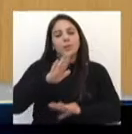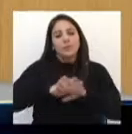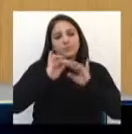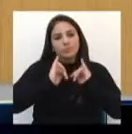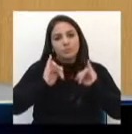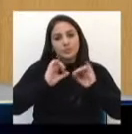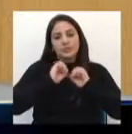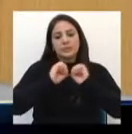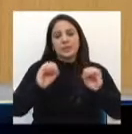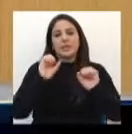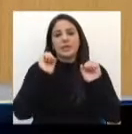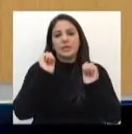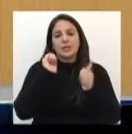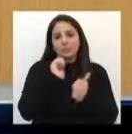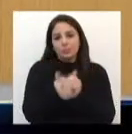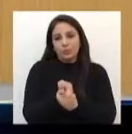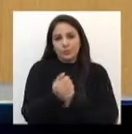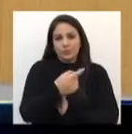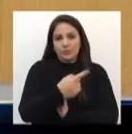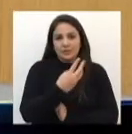de Esportes no